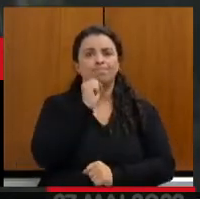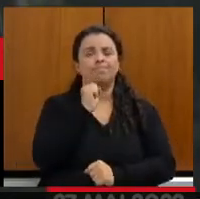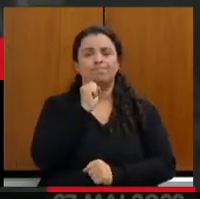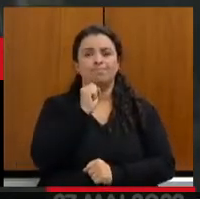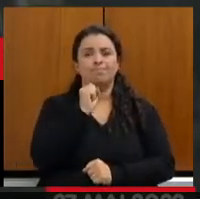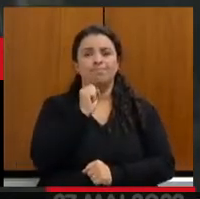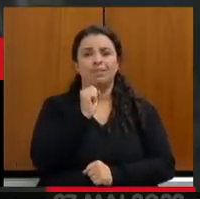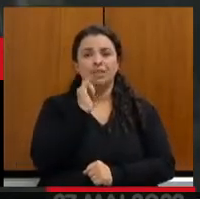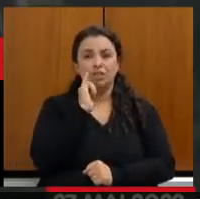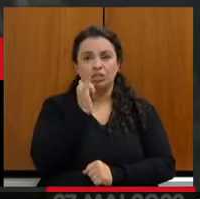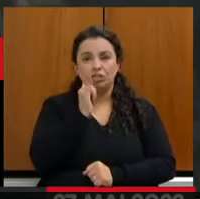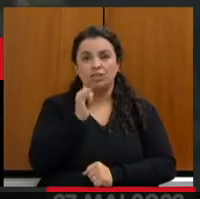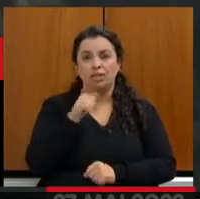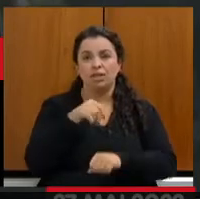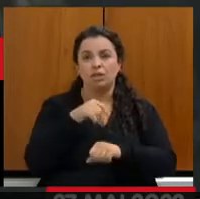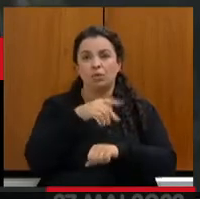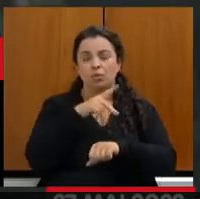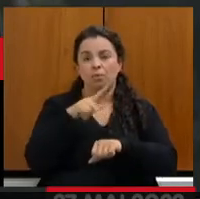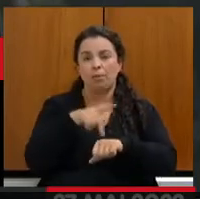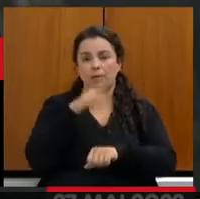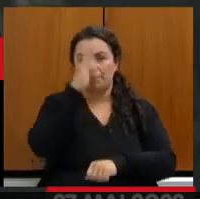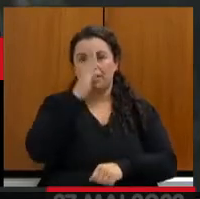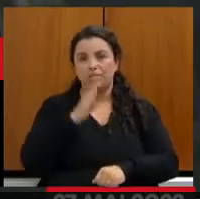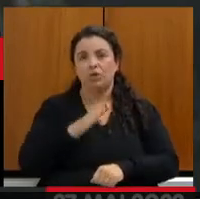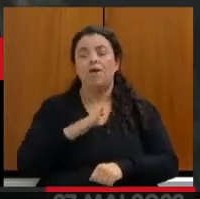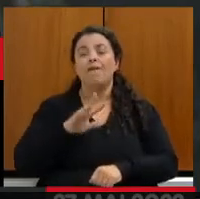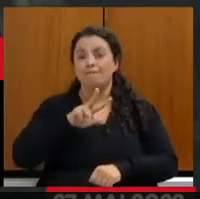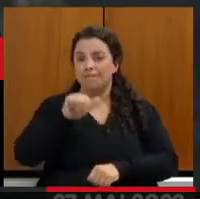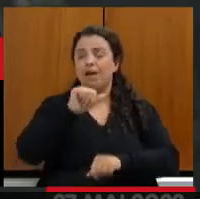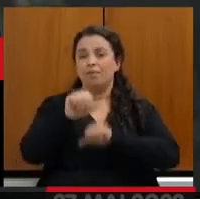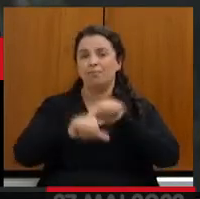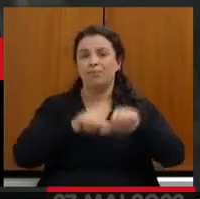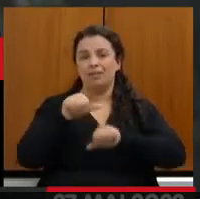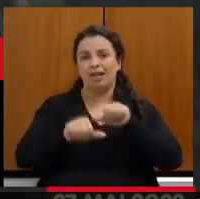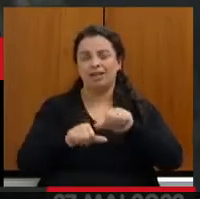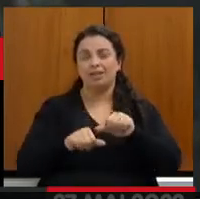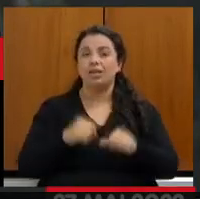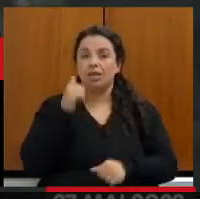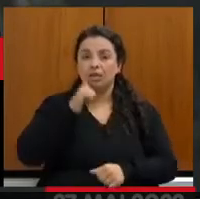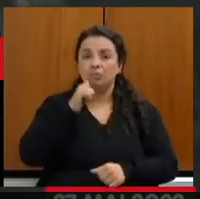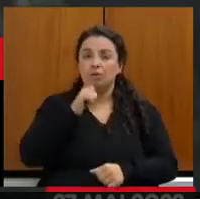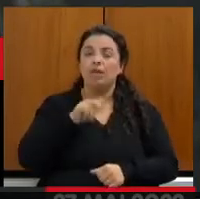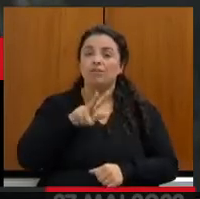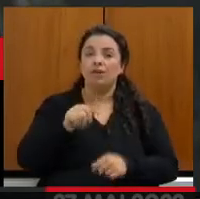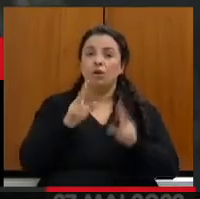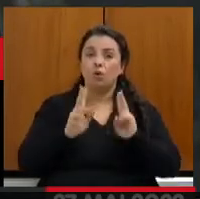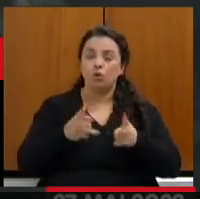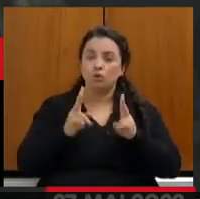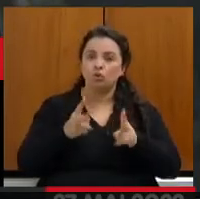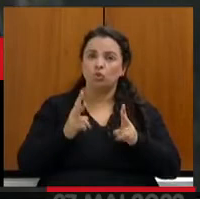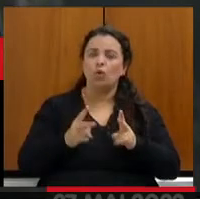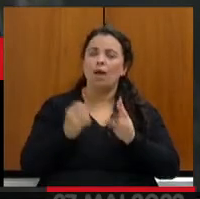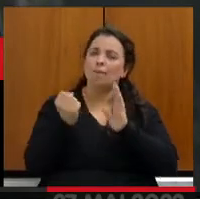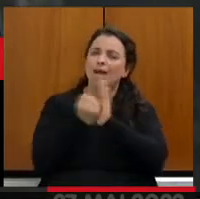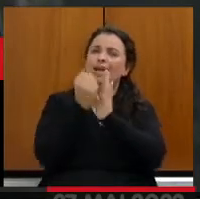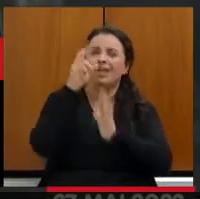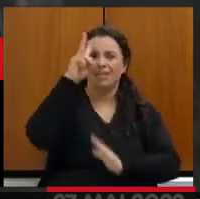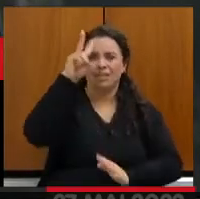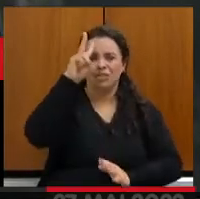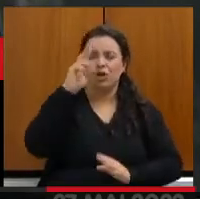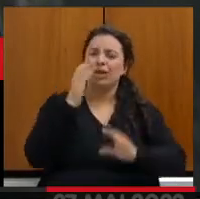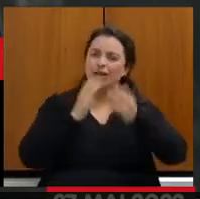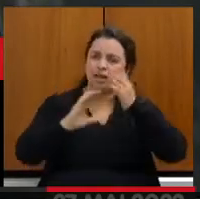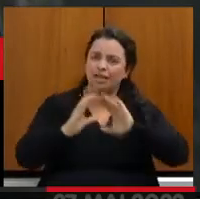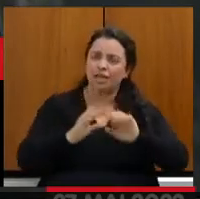que esse país vai mudar e as mulheres vão continuar fazendo história cantando na dor na